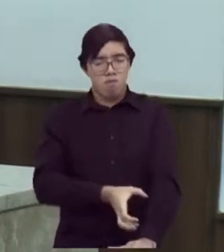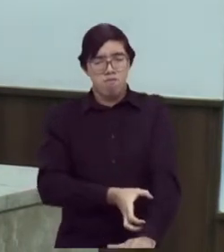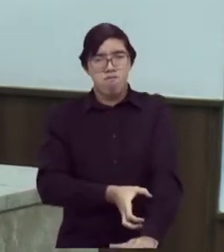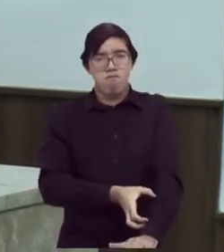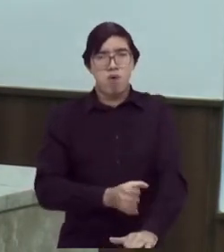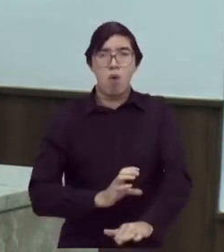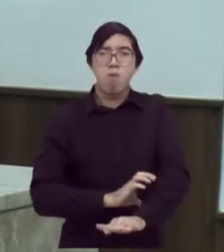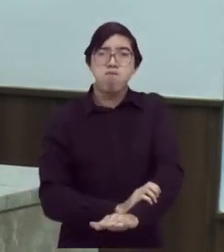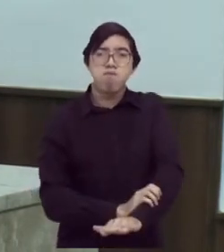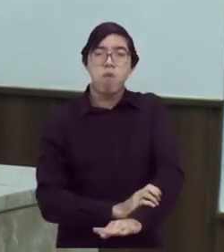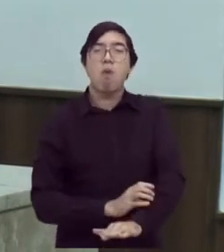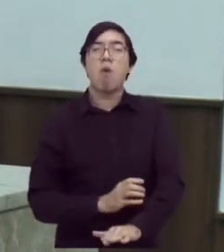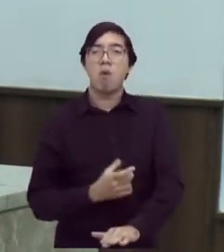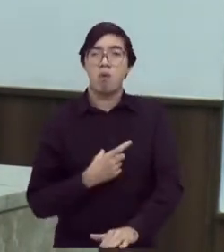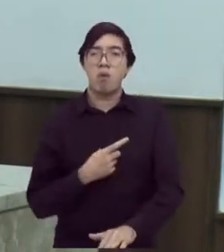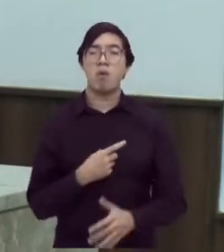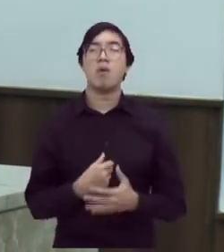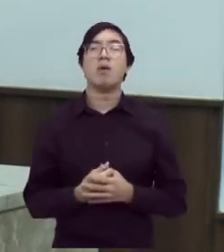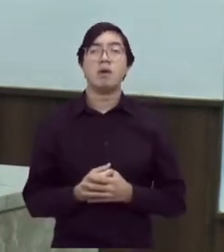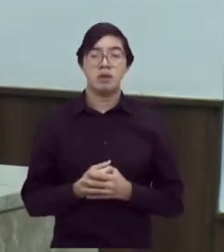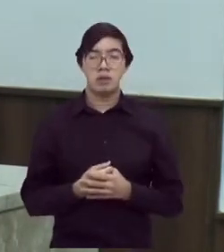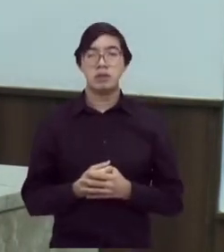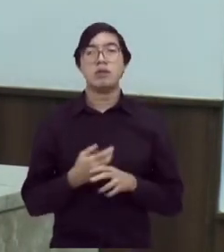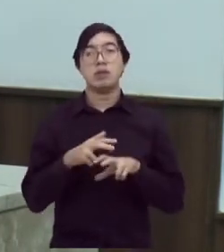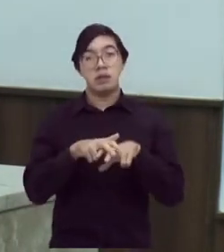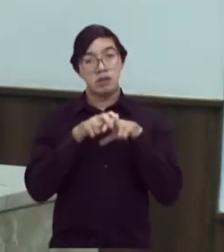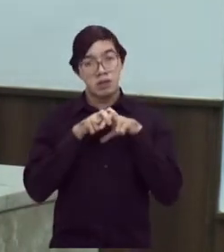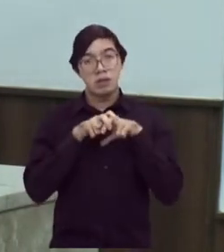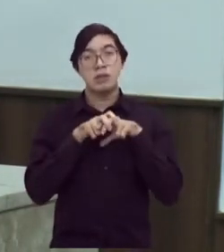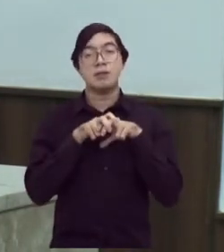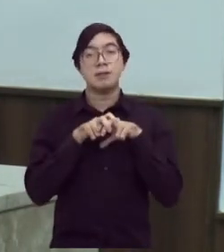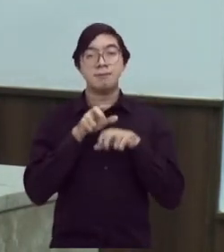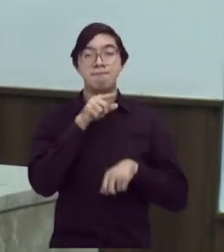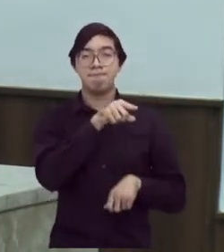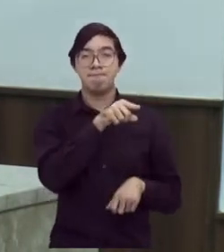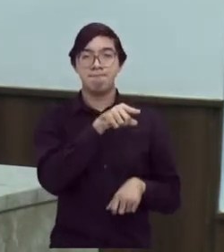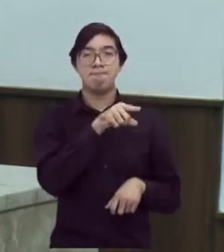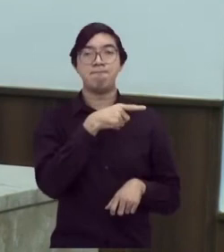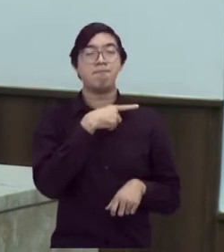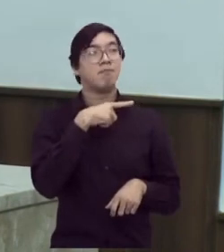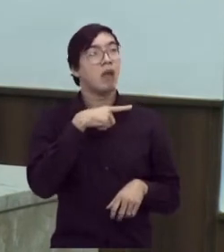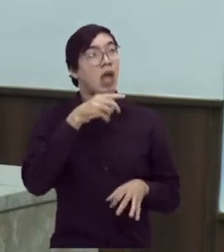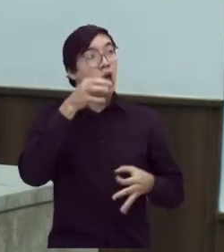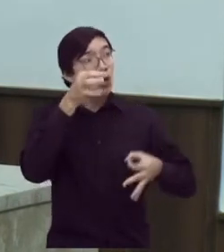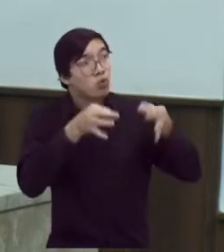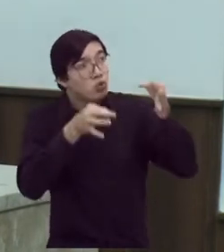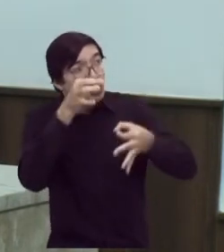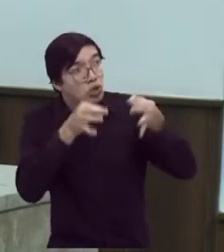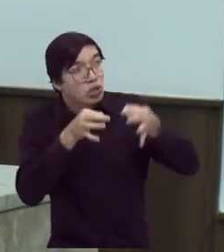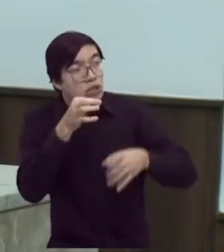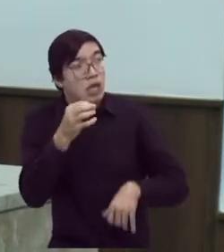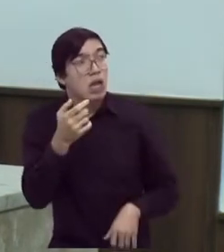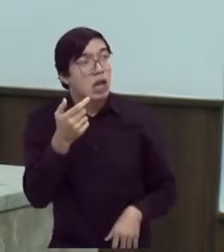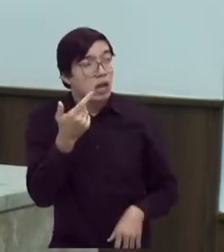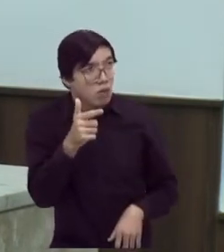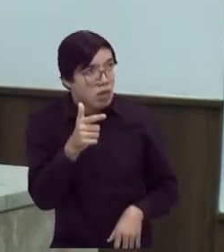porque quando se corrige uma injustiça, com a verdade, as coisas estão corretas. É por isso que